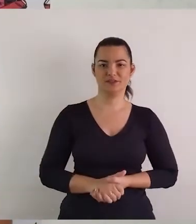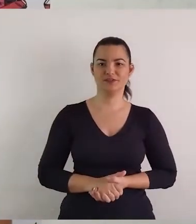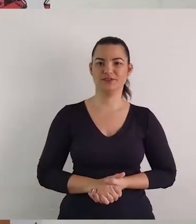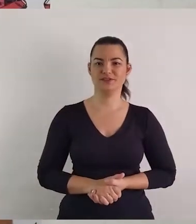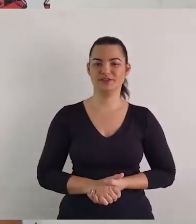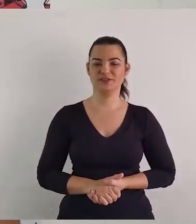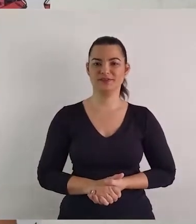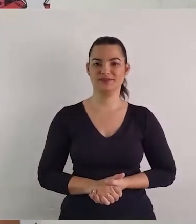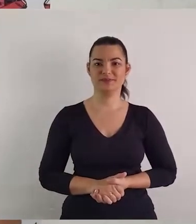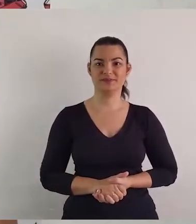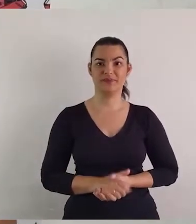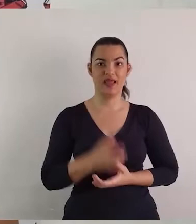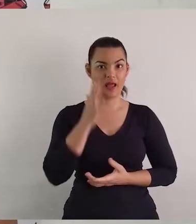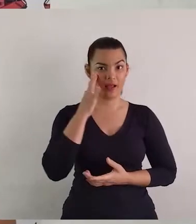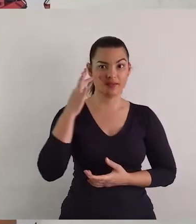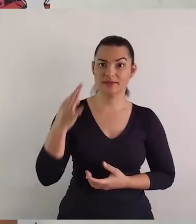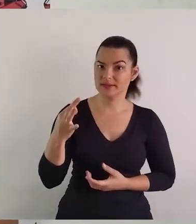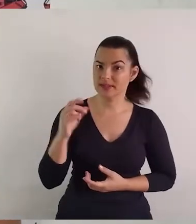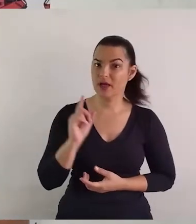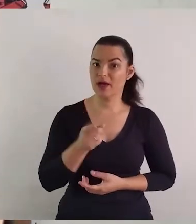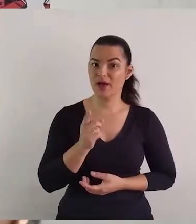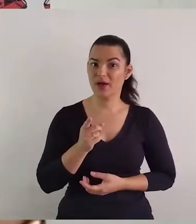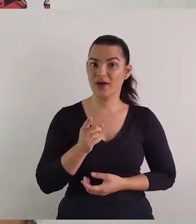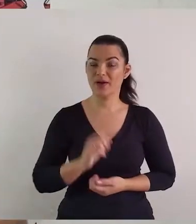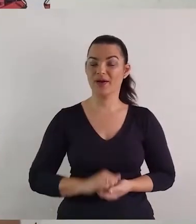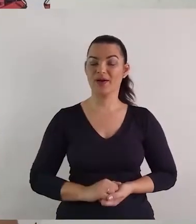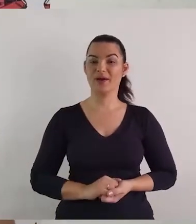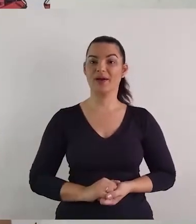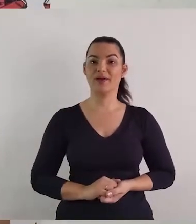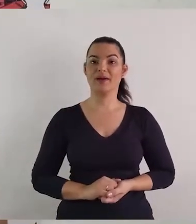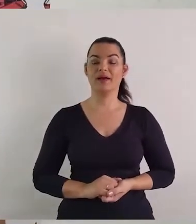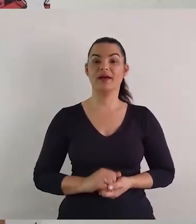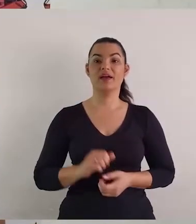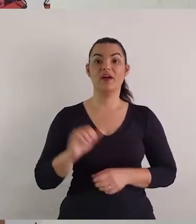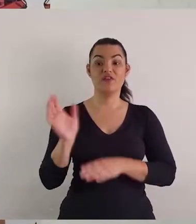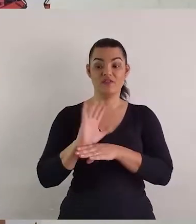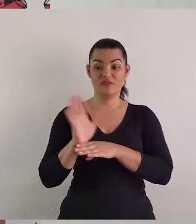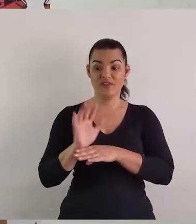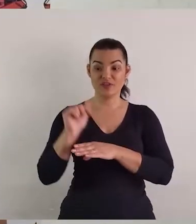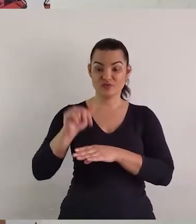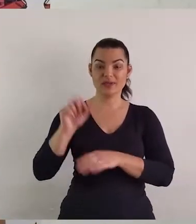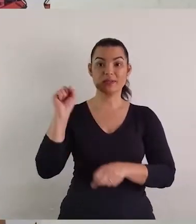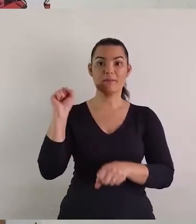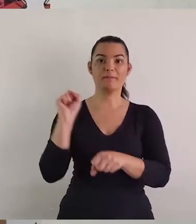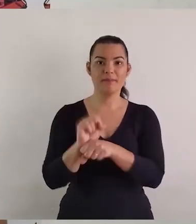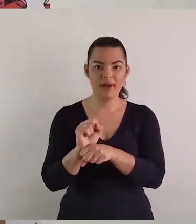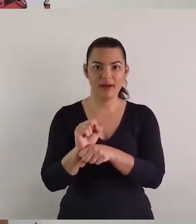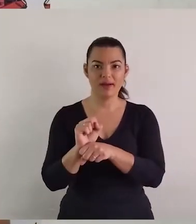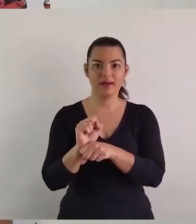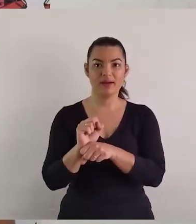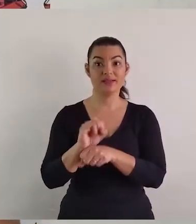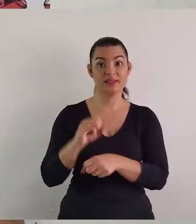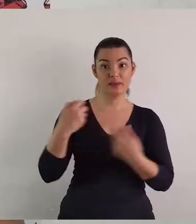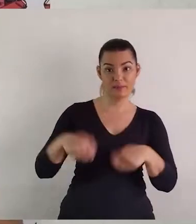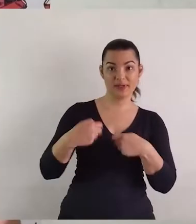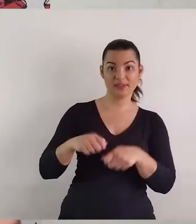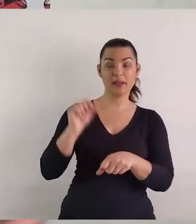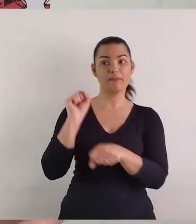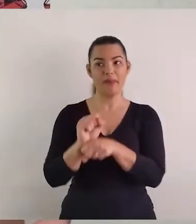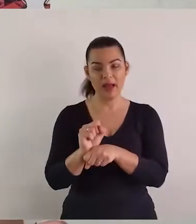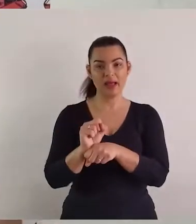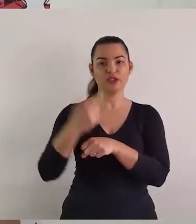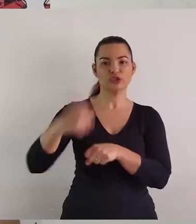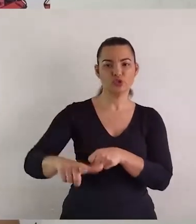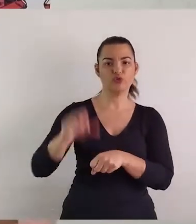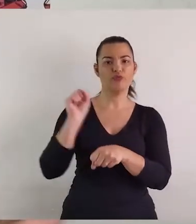diferente. Olhos bem atentos, parem o vídeo quantas vezes vocês precisarem. Os